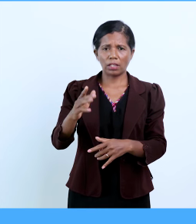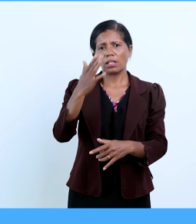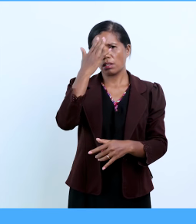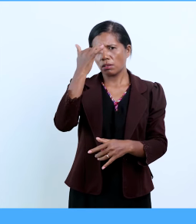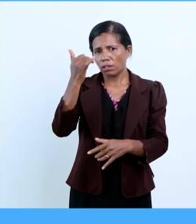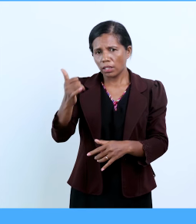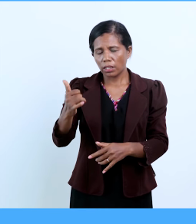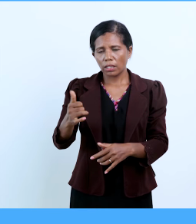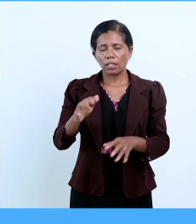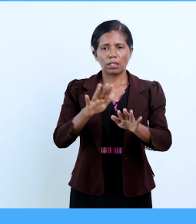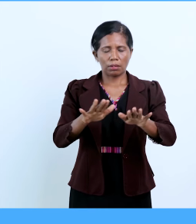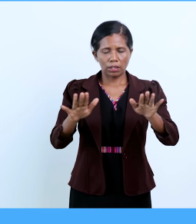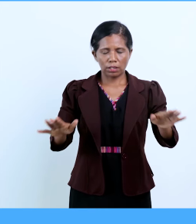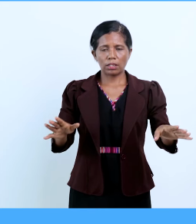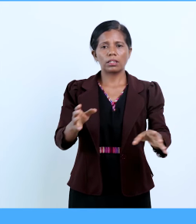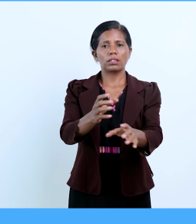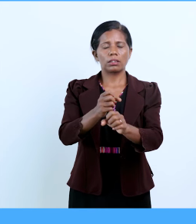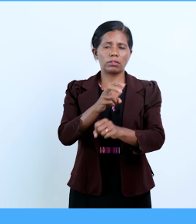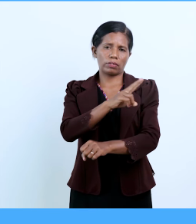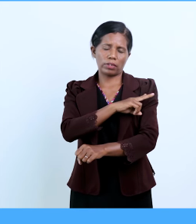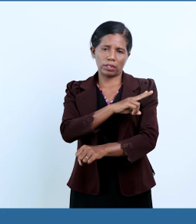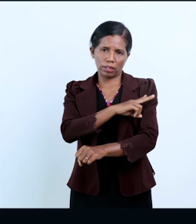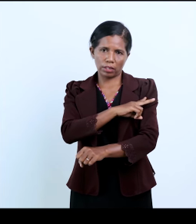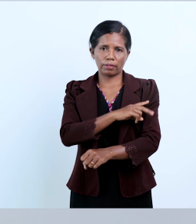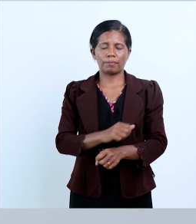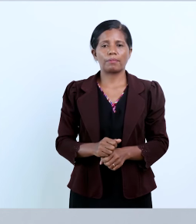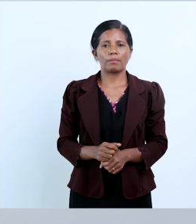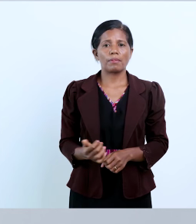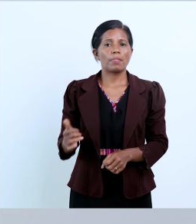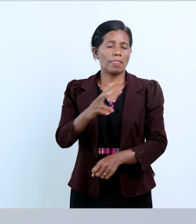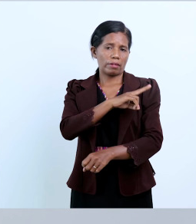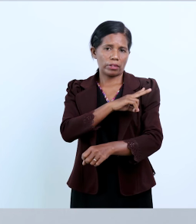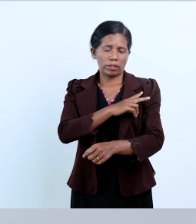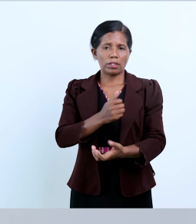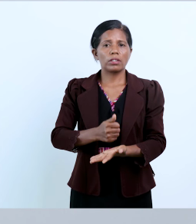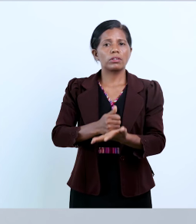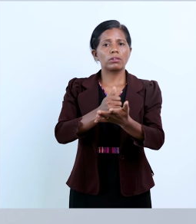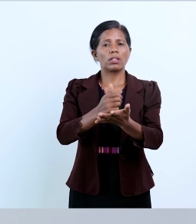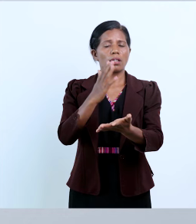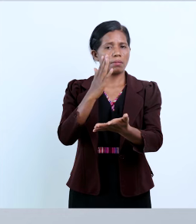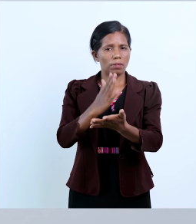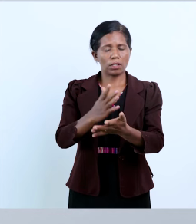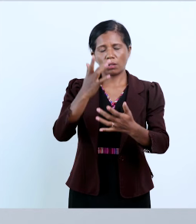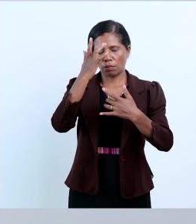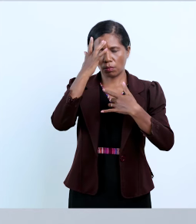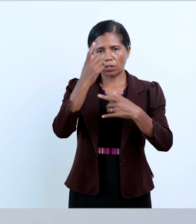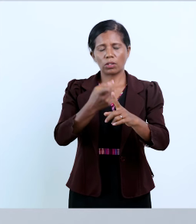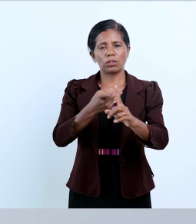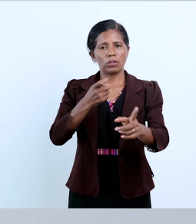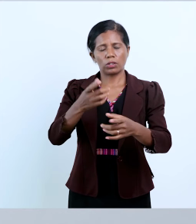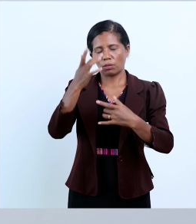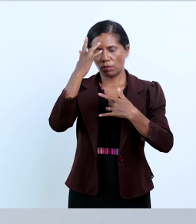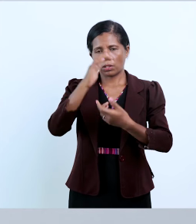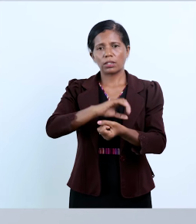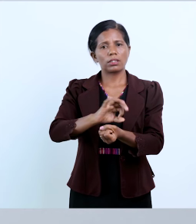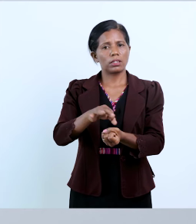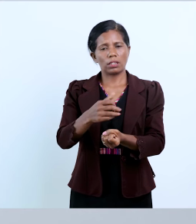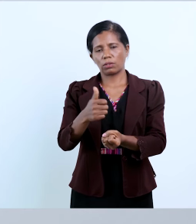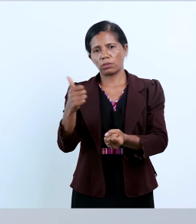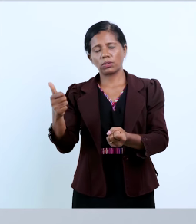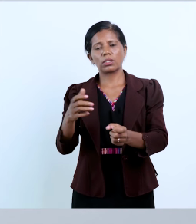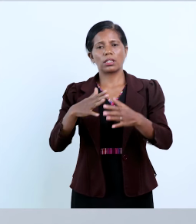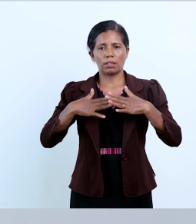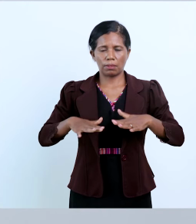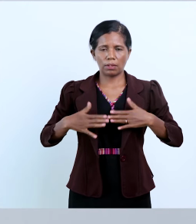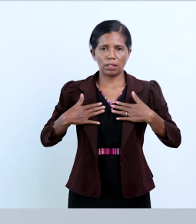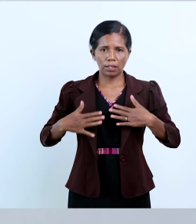Tansa labarik sira precisa simu vacina pneumococcal? Vacinação se ajuda a prevenir moras na causa husi bacteria pneumococcus e a